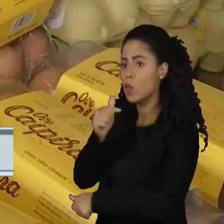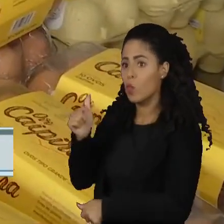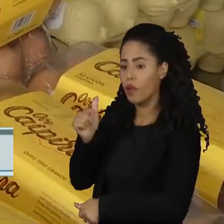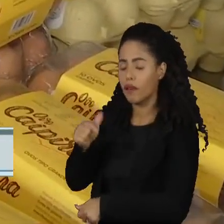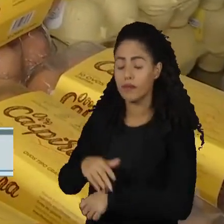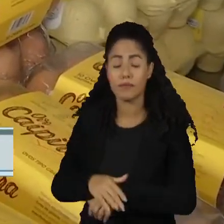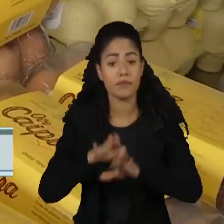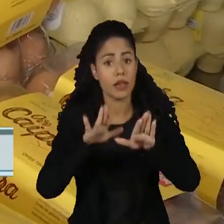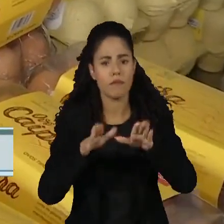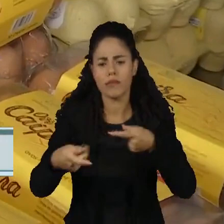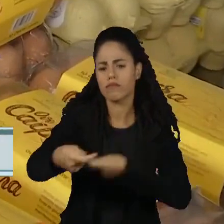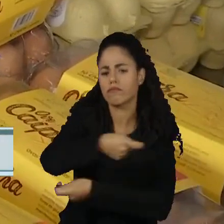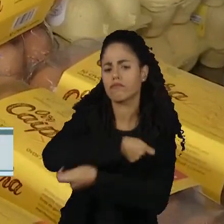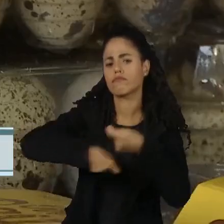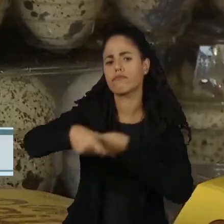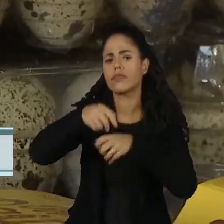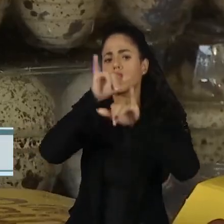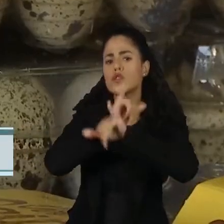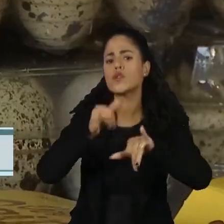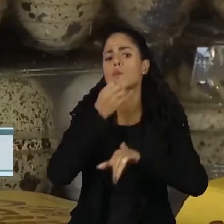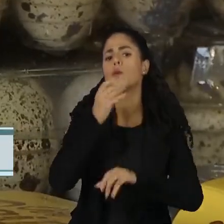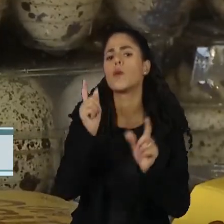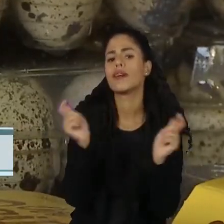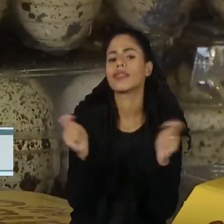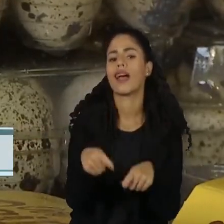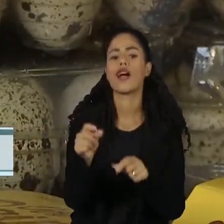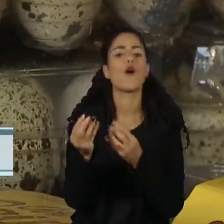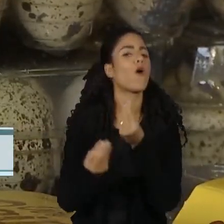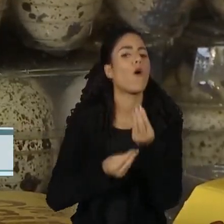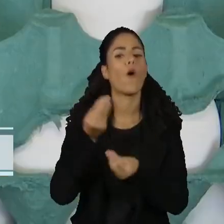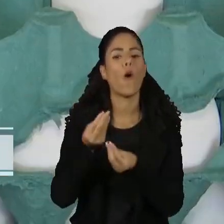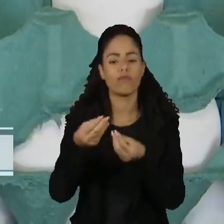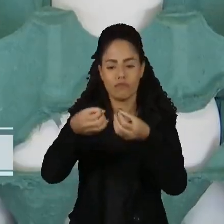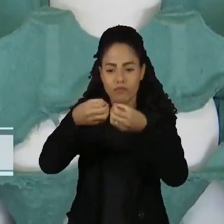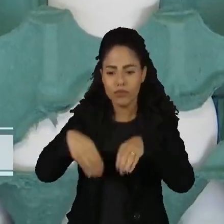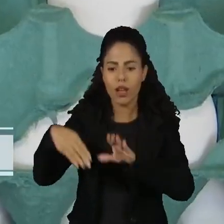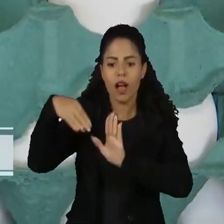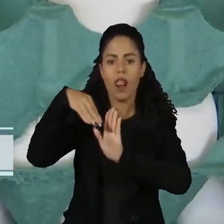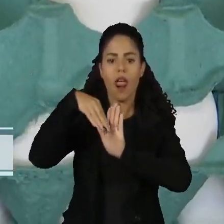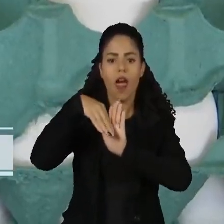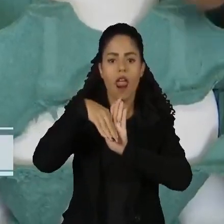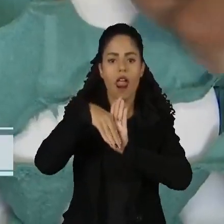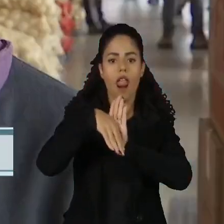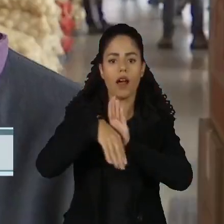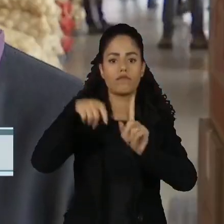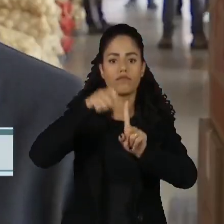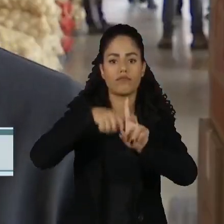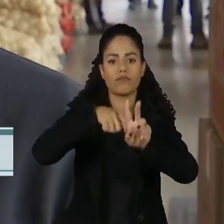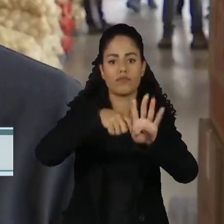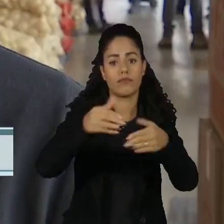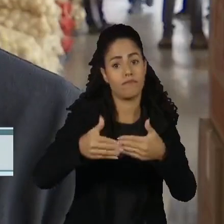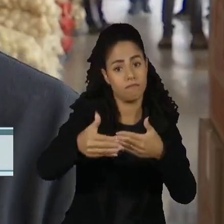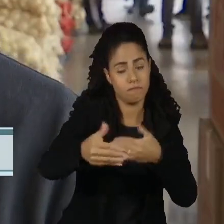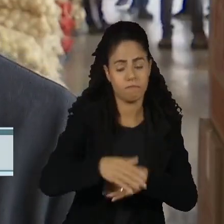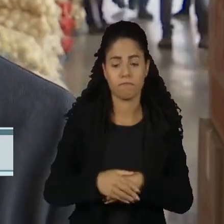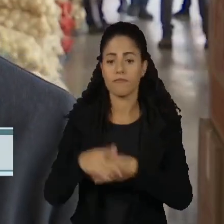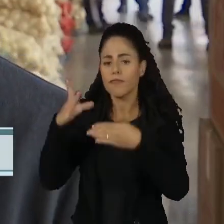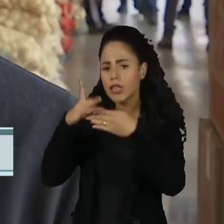o economista dá uma boa notícia. É possível que o preço do ovo caia nos próximos meses. O dólar está